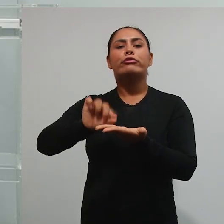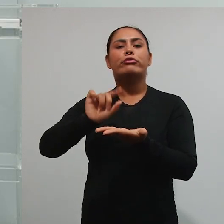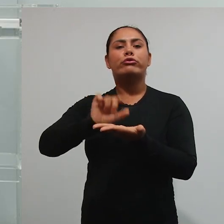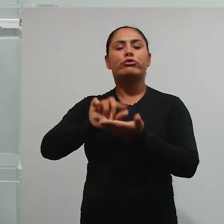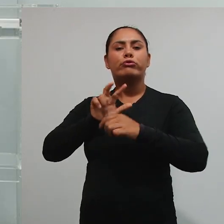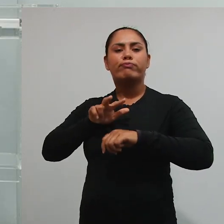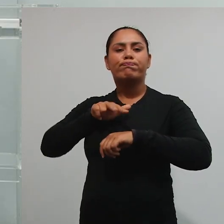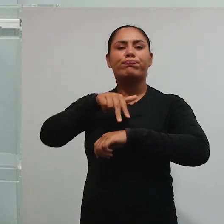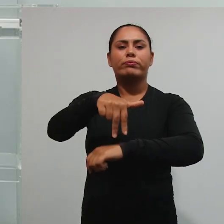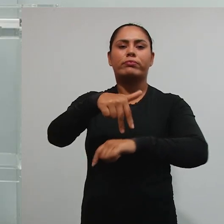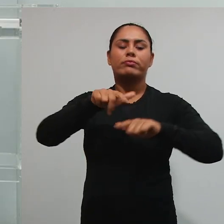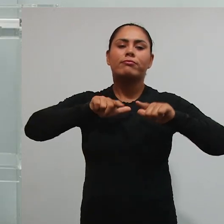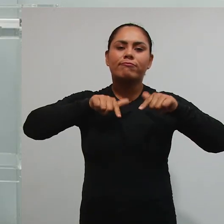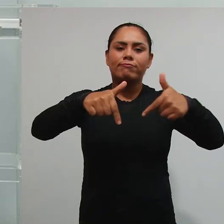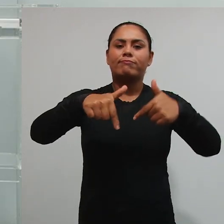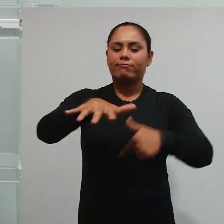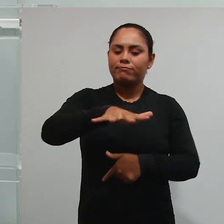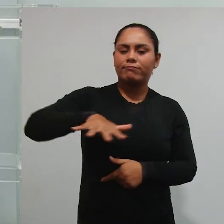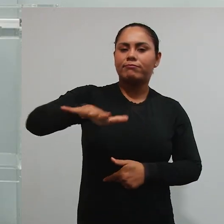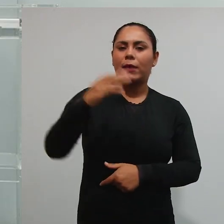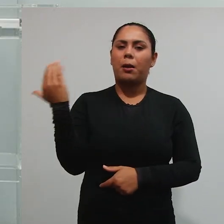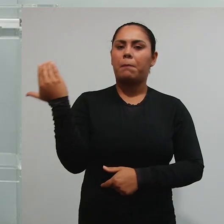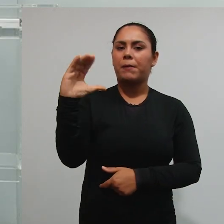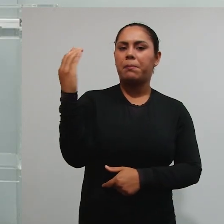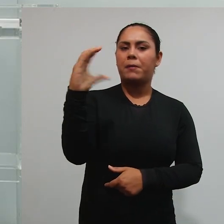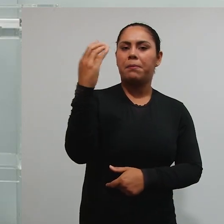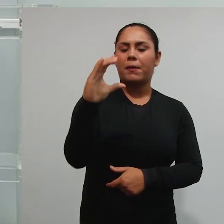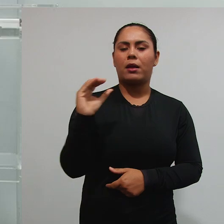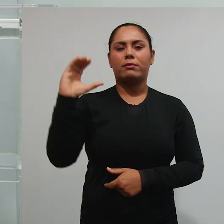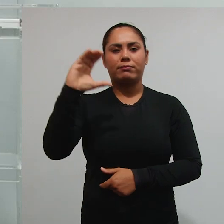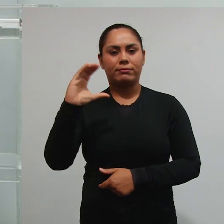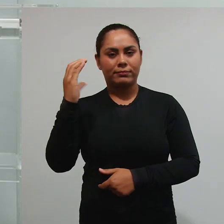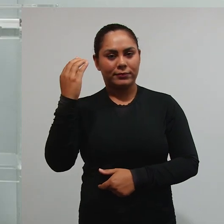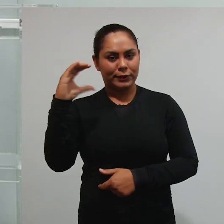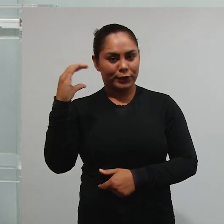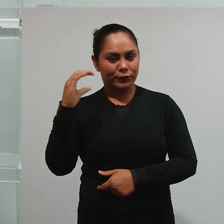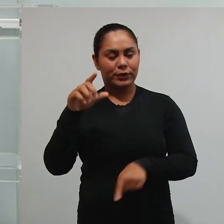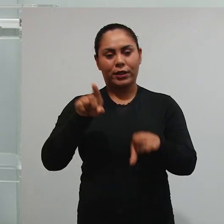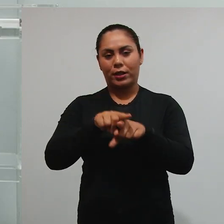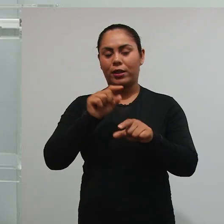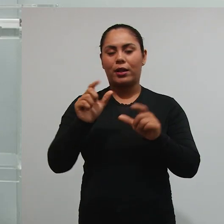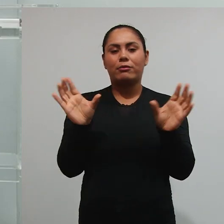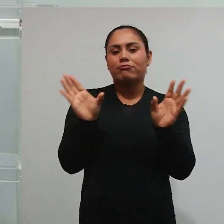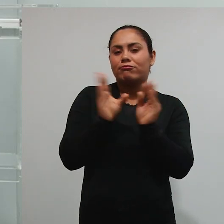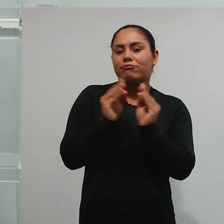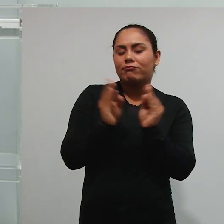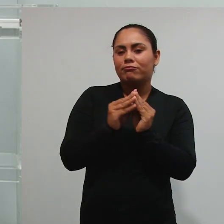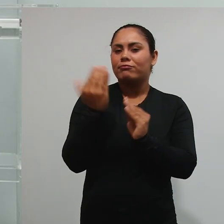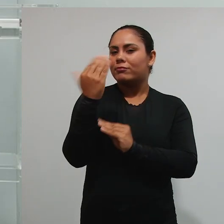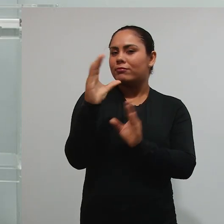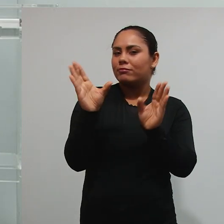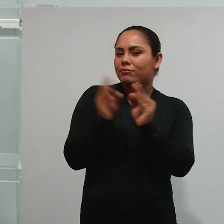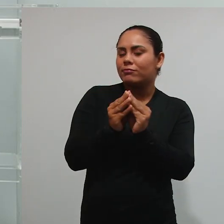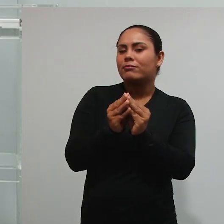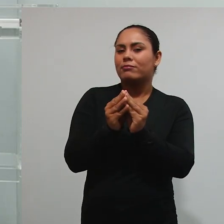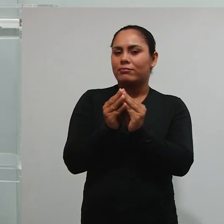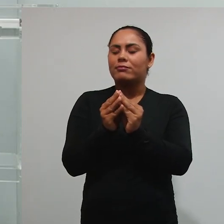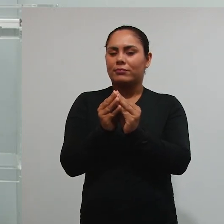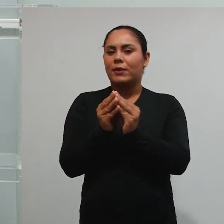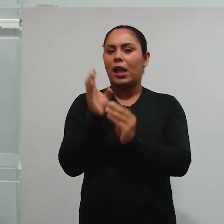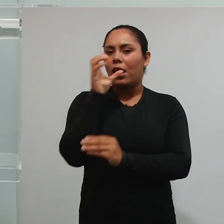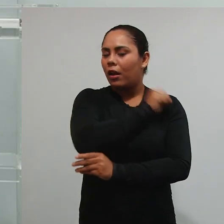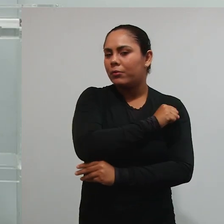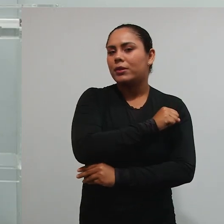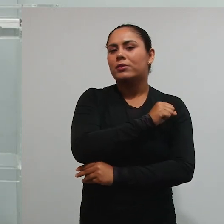assumindo o espaço das publicações científicas, por ser uma publicação curta, mais densa e